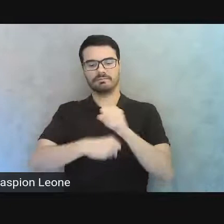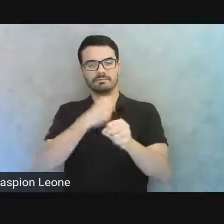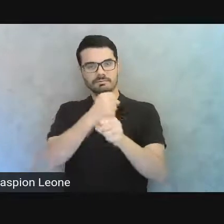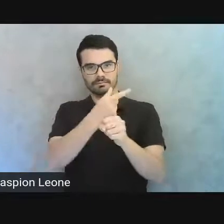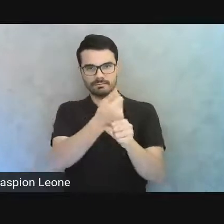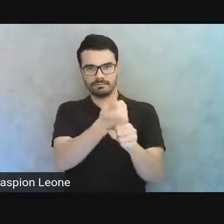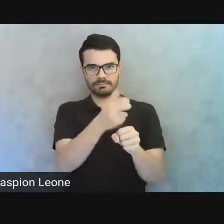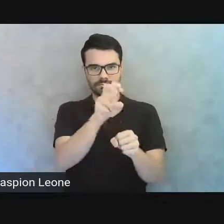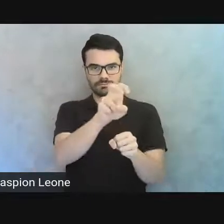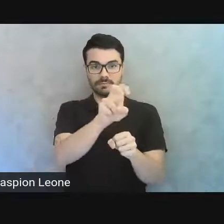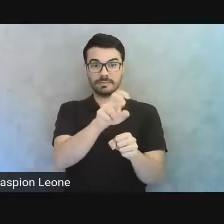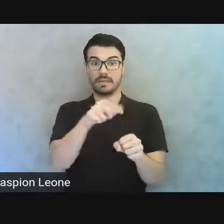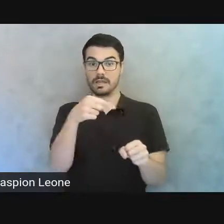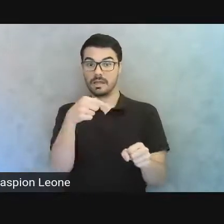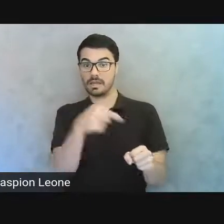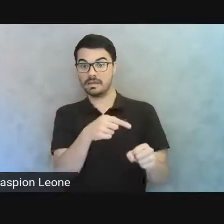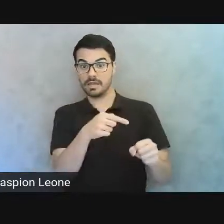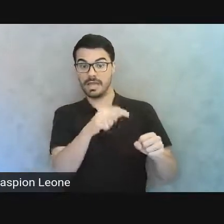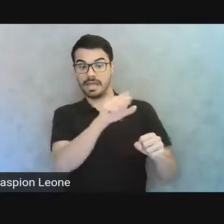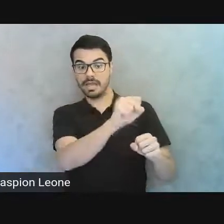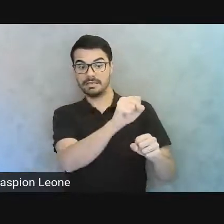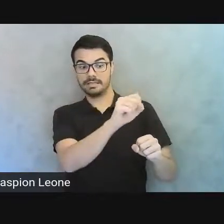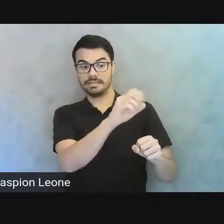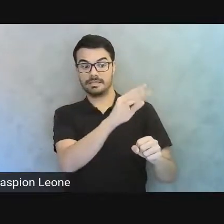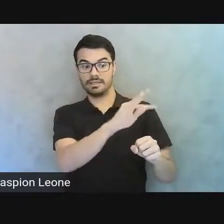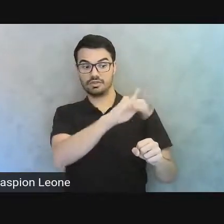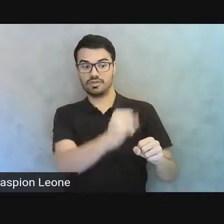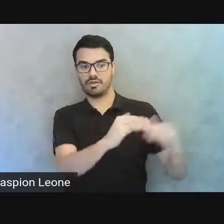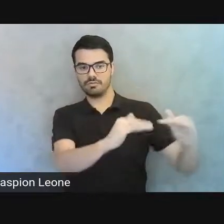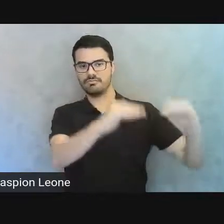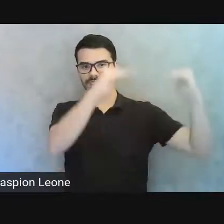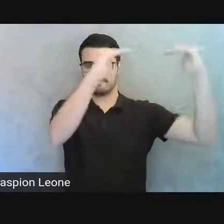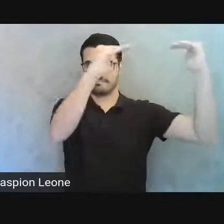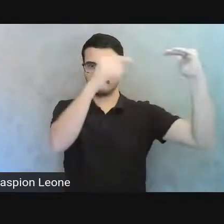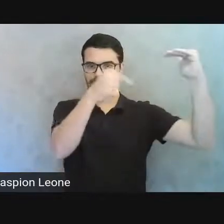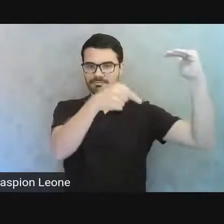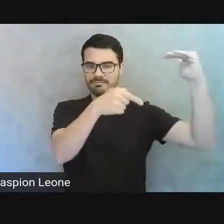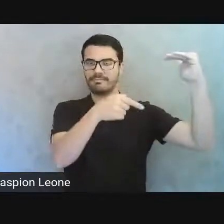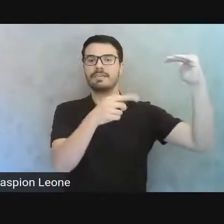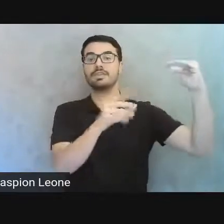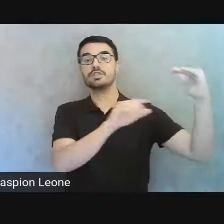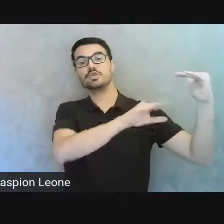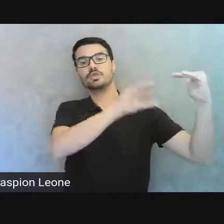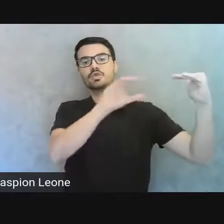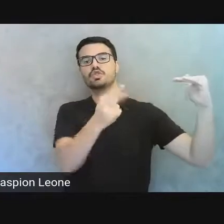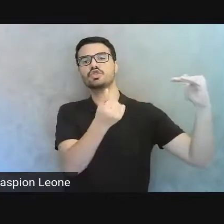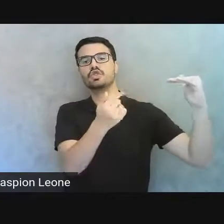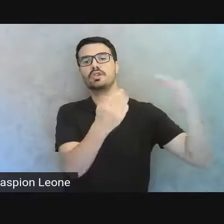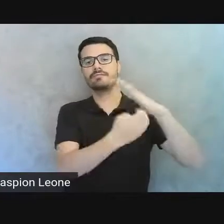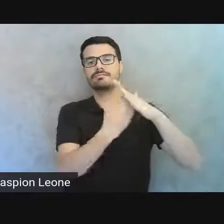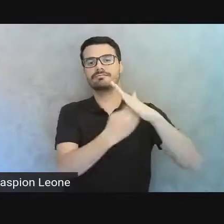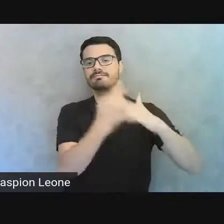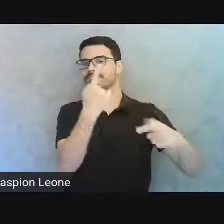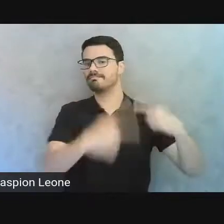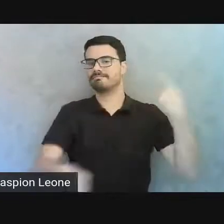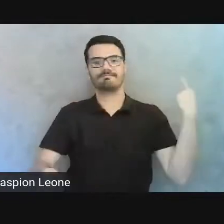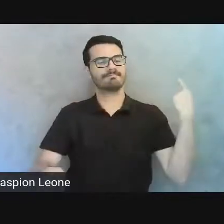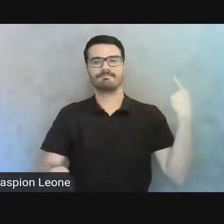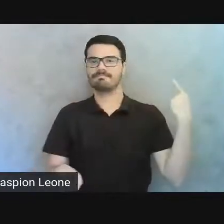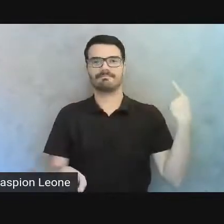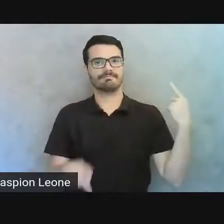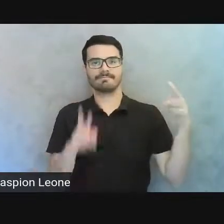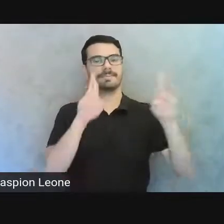e o Supremo acabou determinando que as doações de empresas elas seriam inconstitucionais,